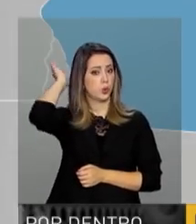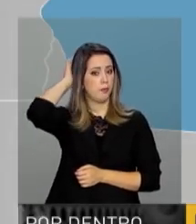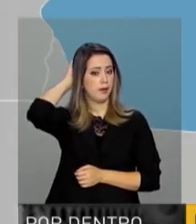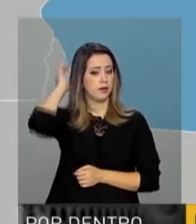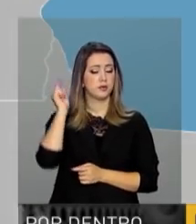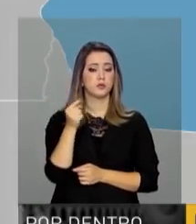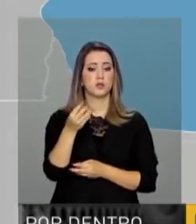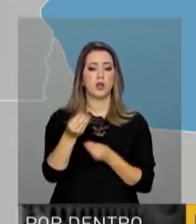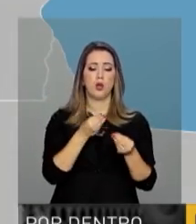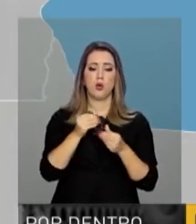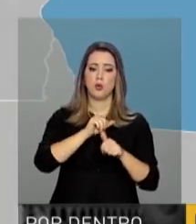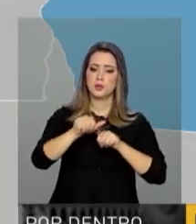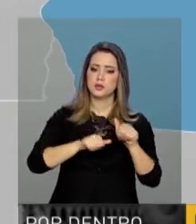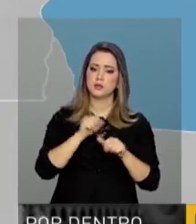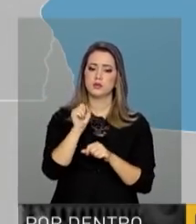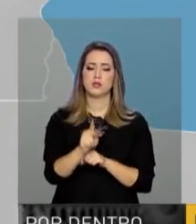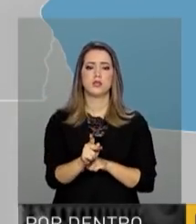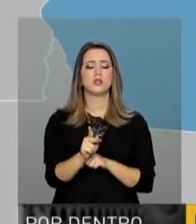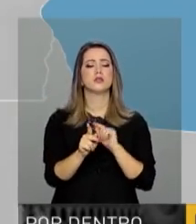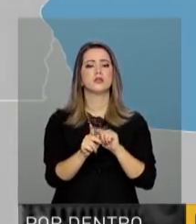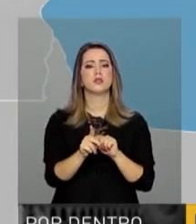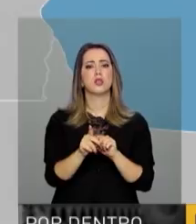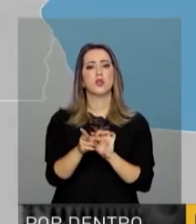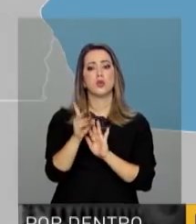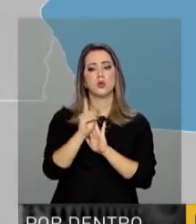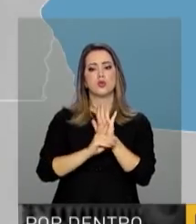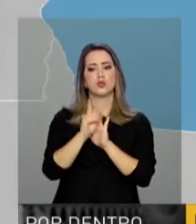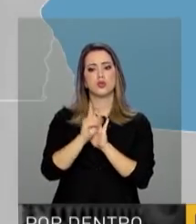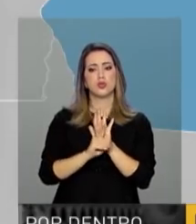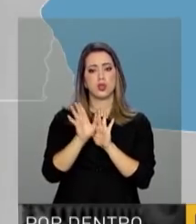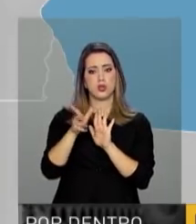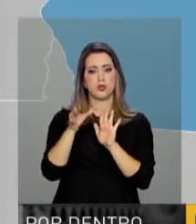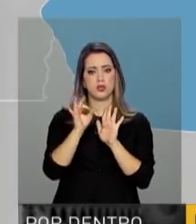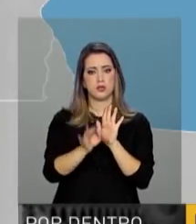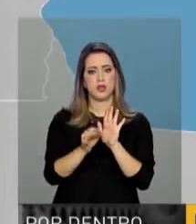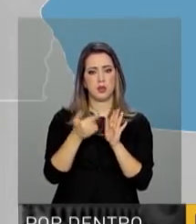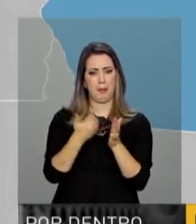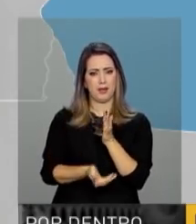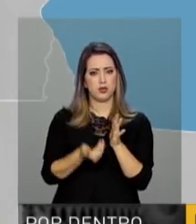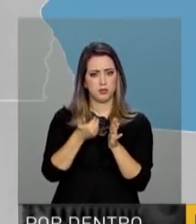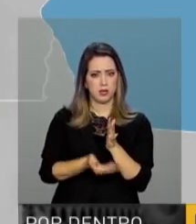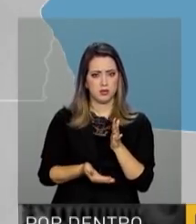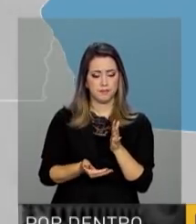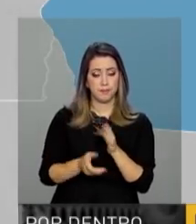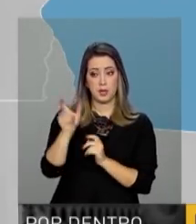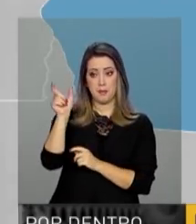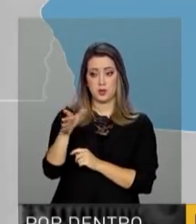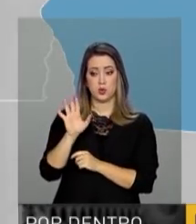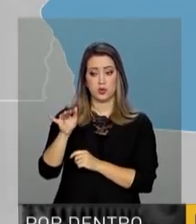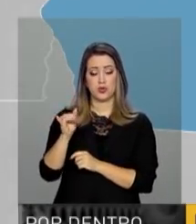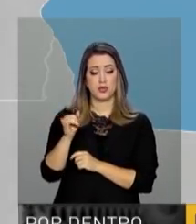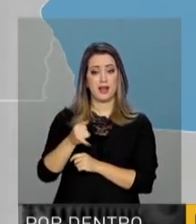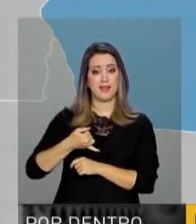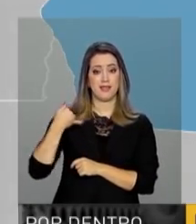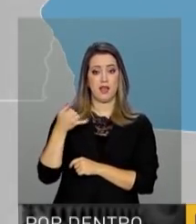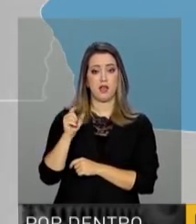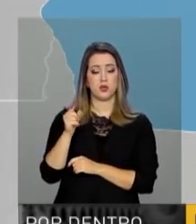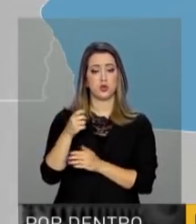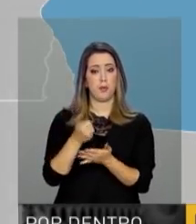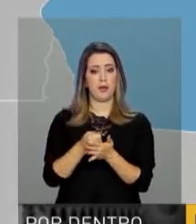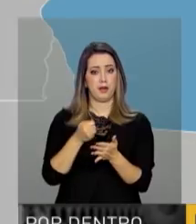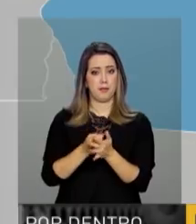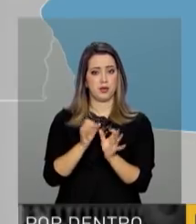a reforma, os direitos adquiridos sofrerão alguma perda? E quem já tem idade e tempo de contribuição vai ter